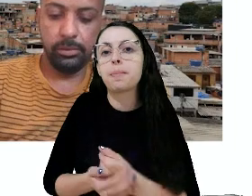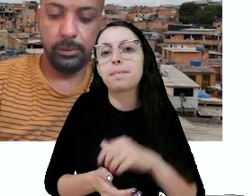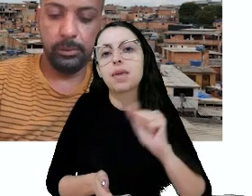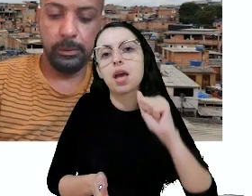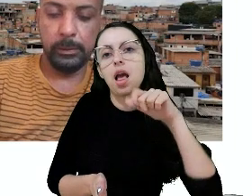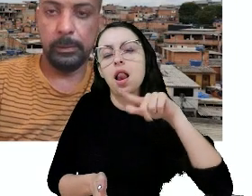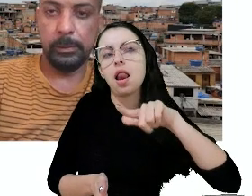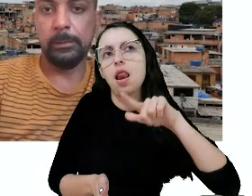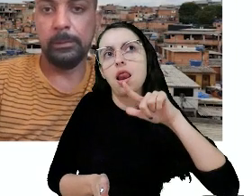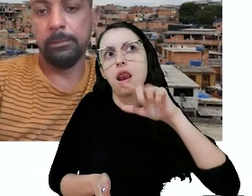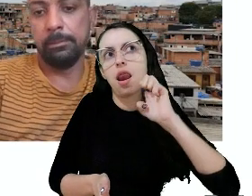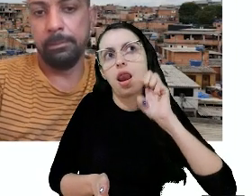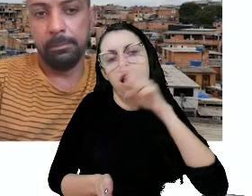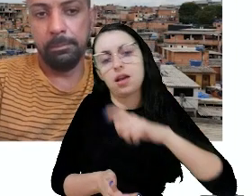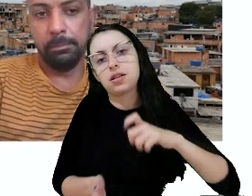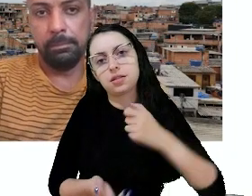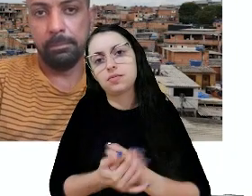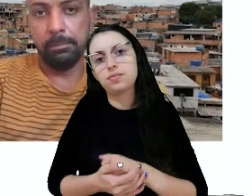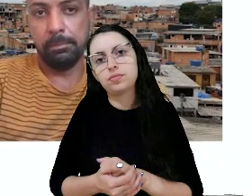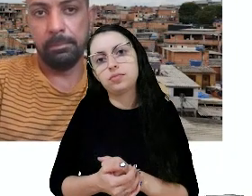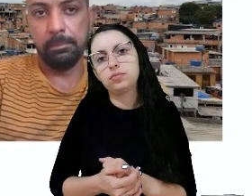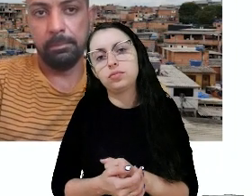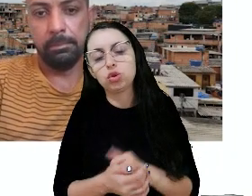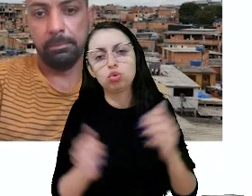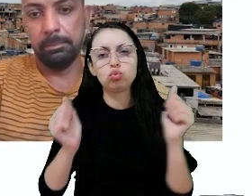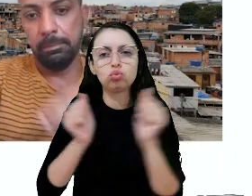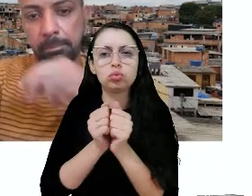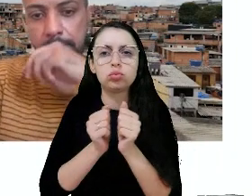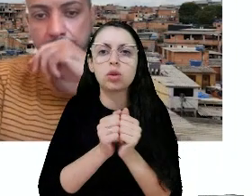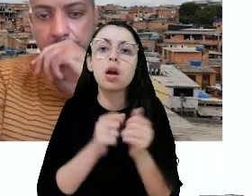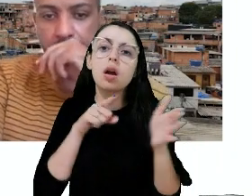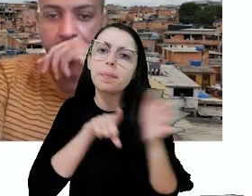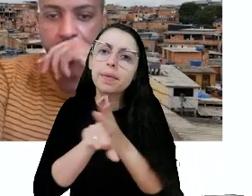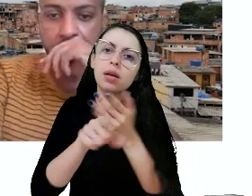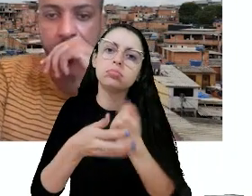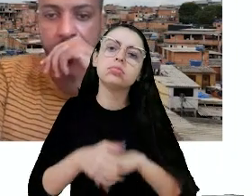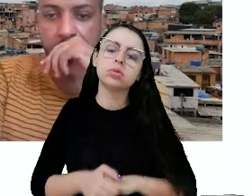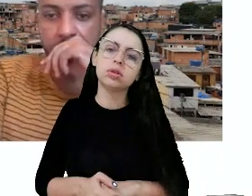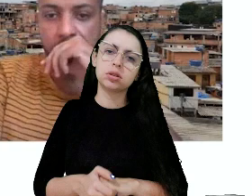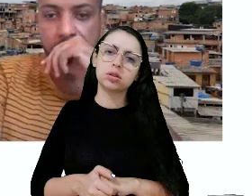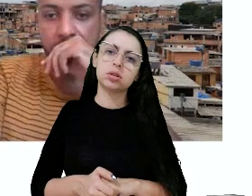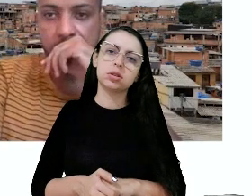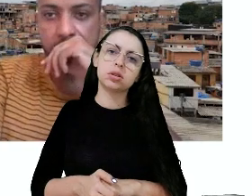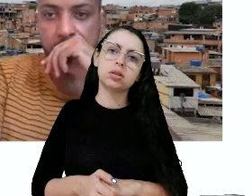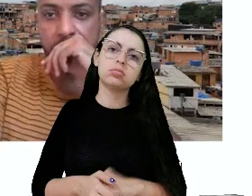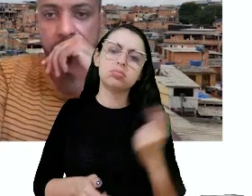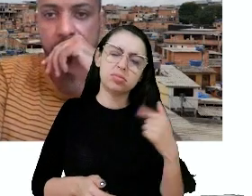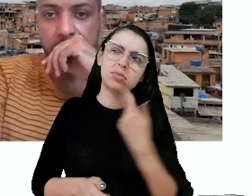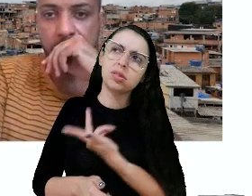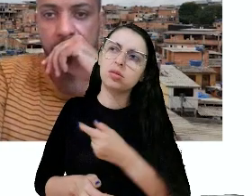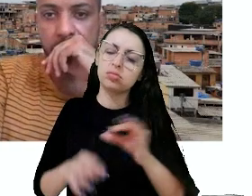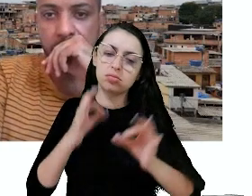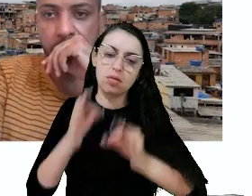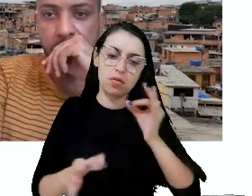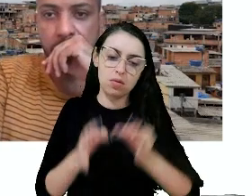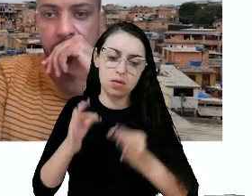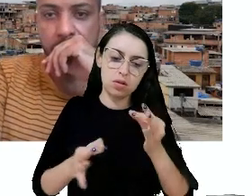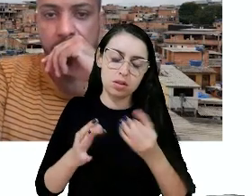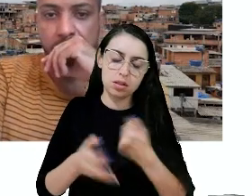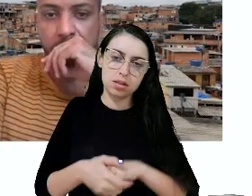Maestro, e junto com... porque a pergunta, eu acho que vai primeiro para ele, até para a gente